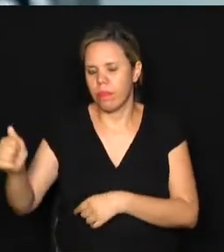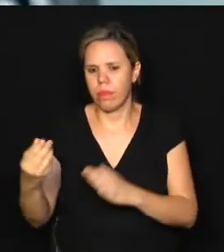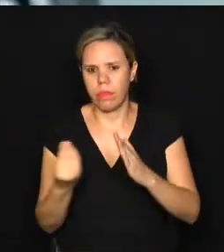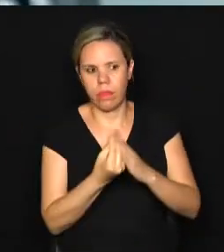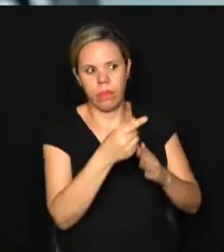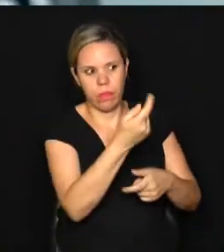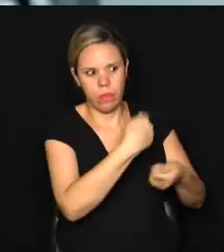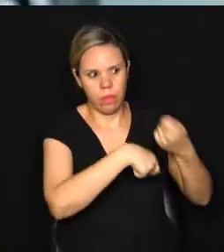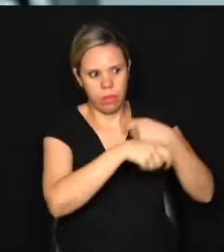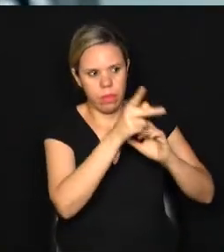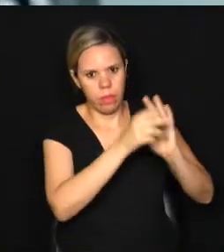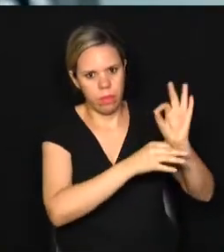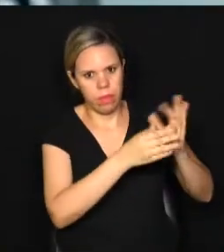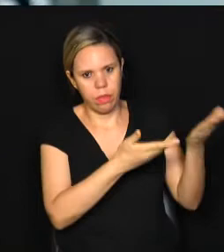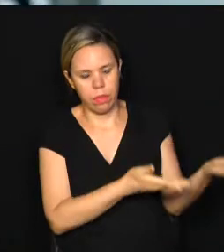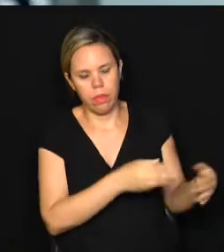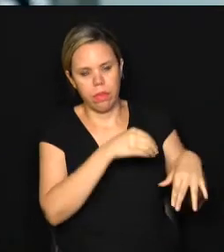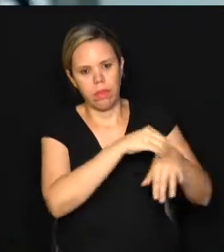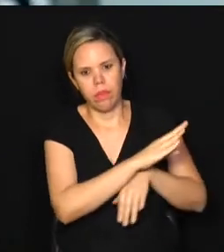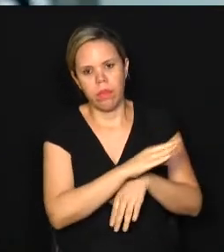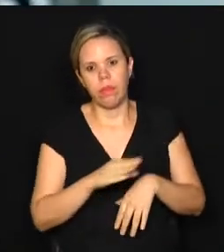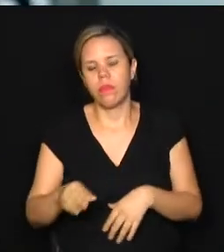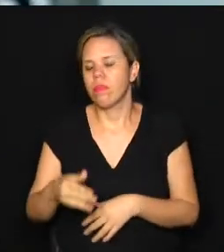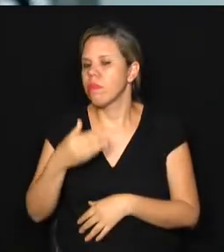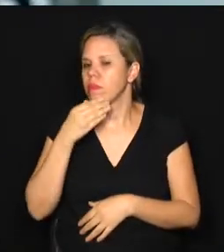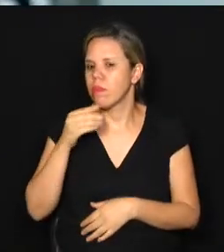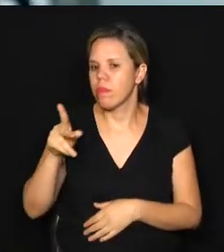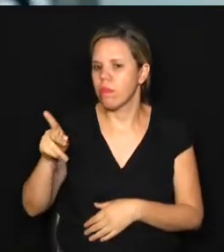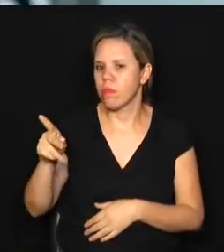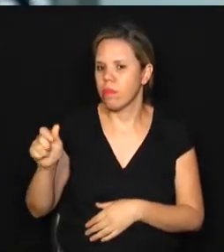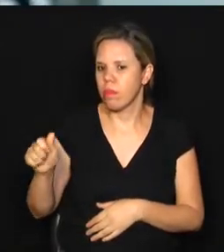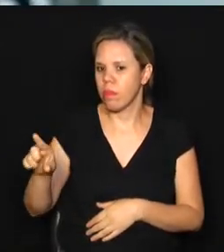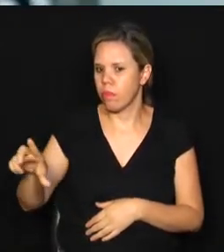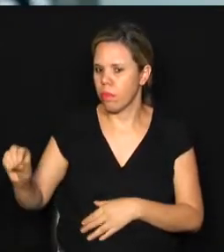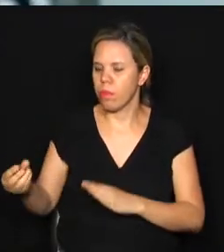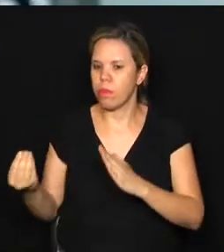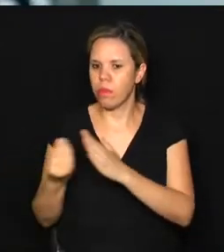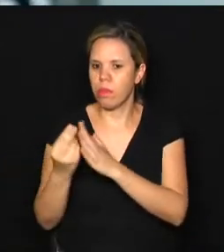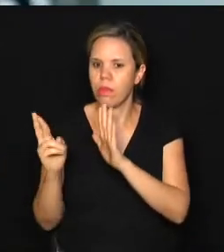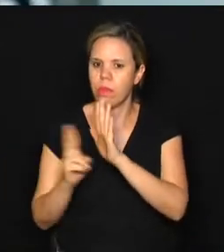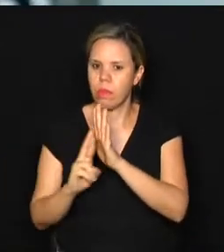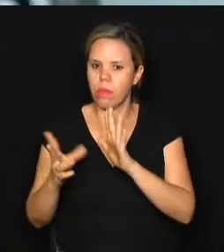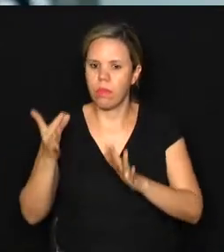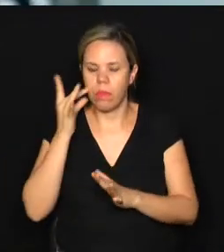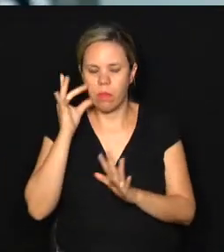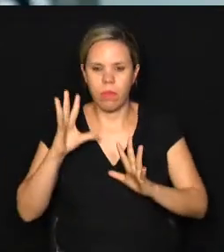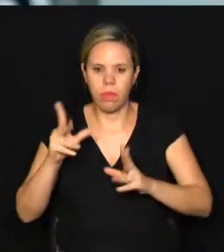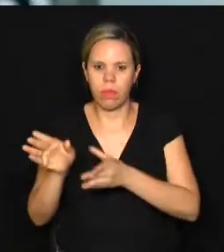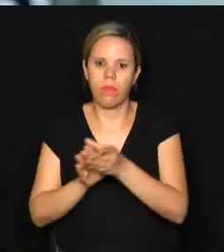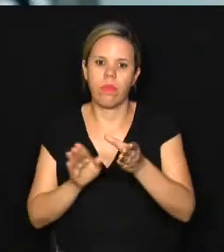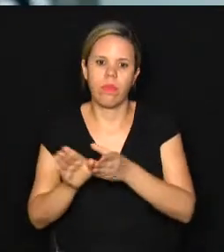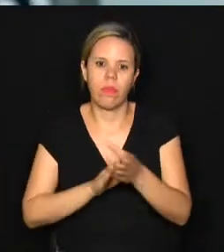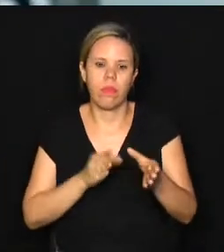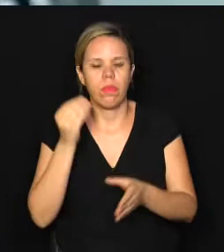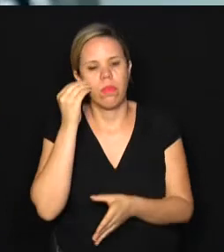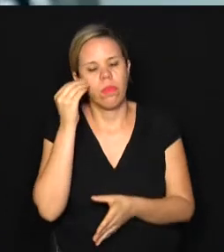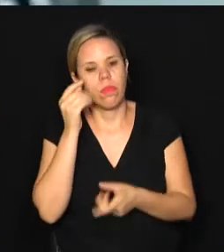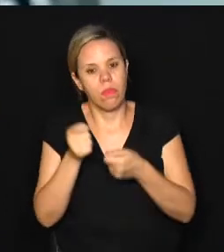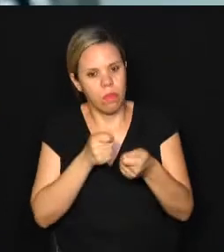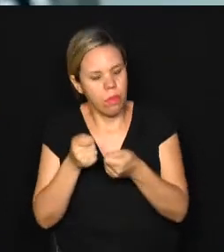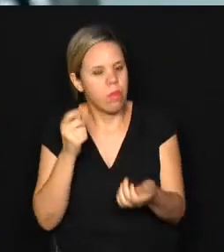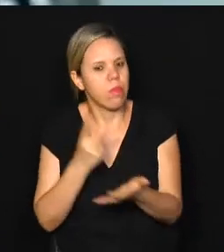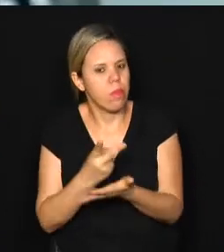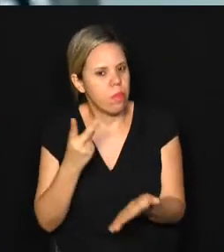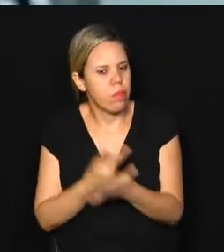administrar o projeto. E o Paulo Tínea e os representantes da Sanasa estão presentes em todos os conselhos, tentando com unhas e dentes manter